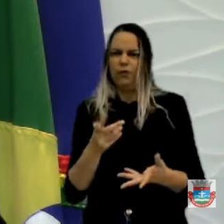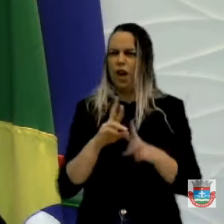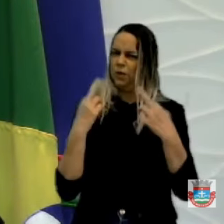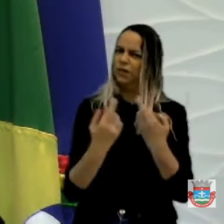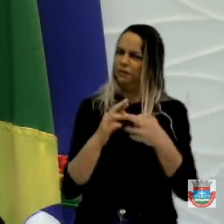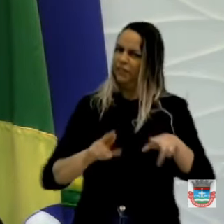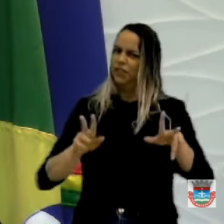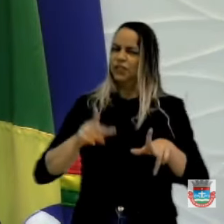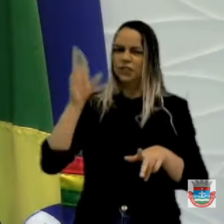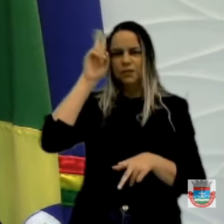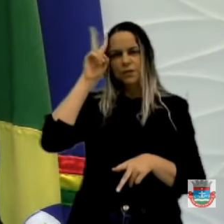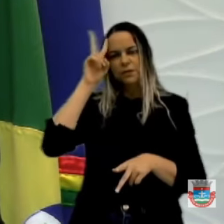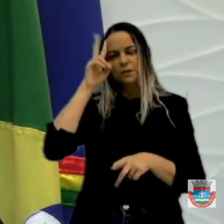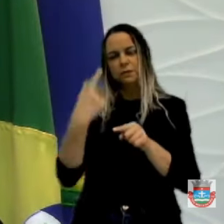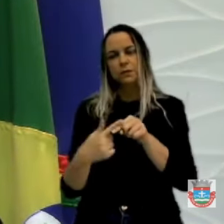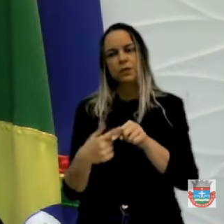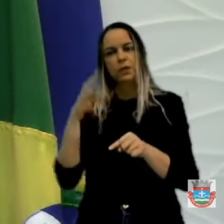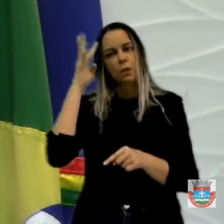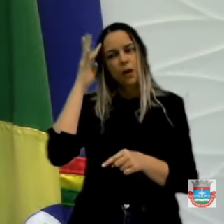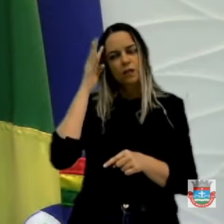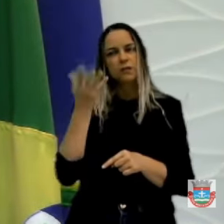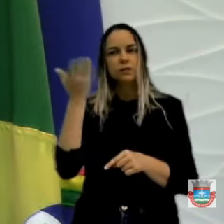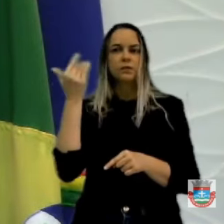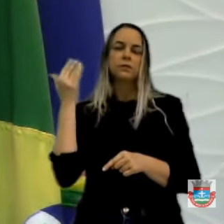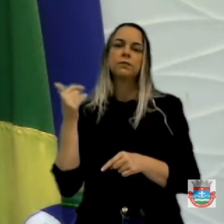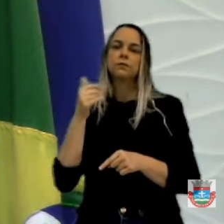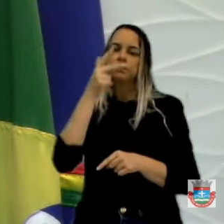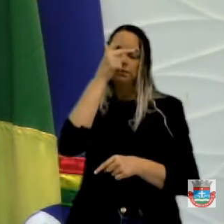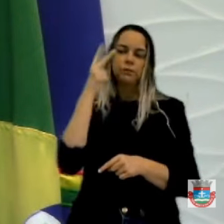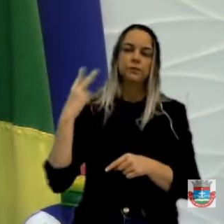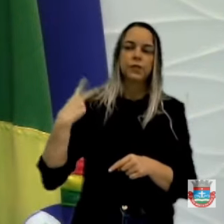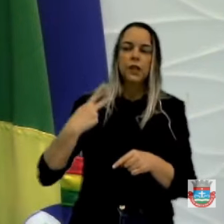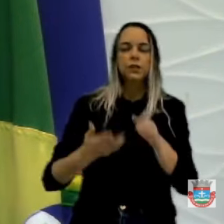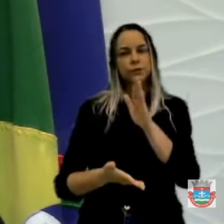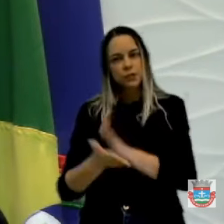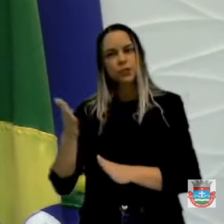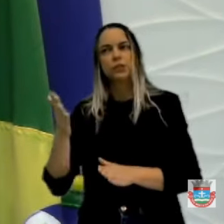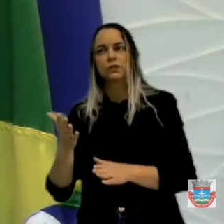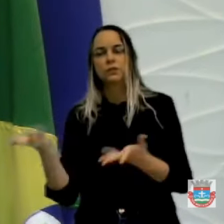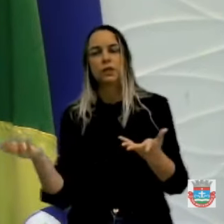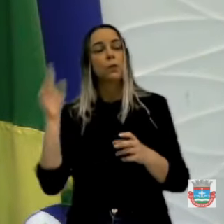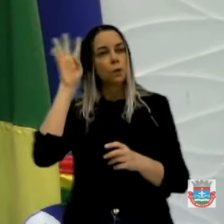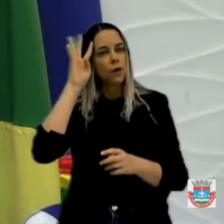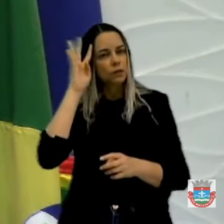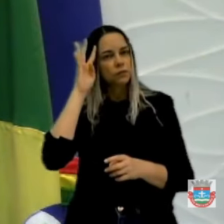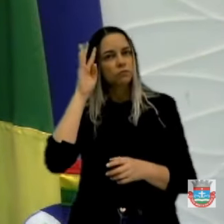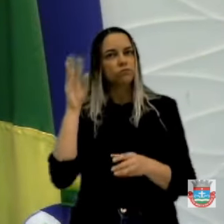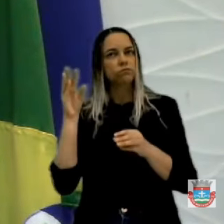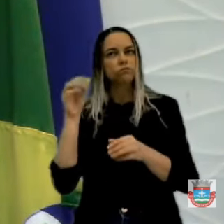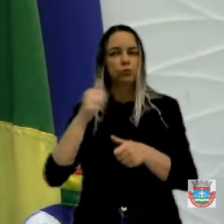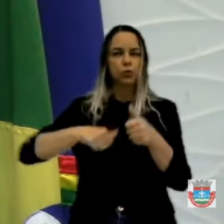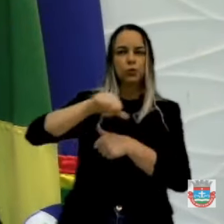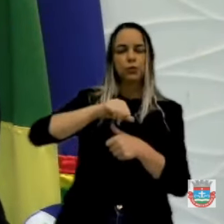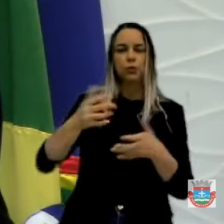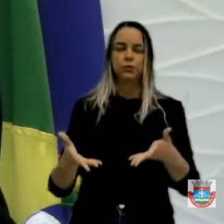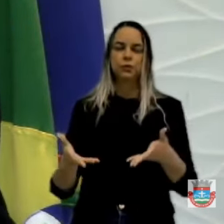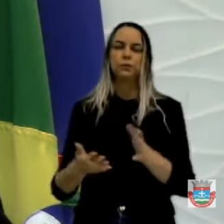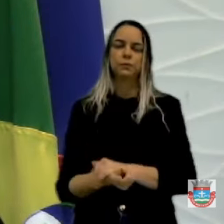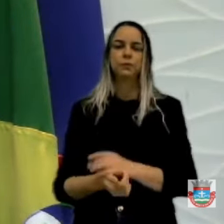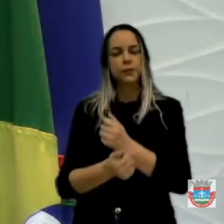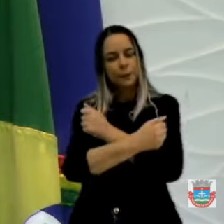por conta da última quarta-feira que os vereadores estavam viajando e não aconteceu a reunião na quarta, foi transferida para hoje, né. Então, um